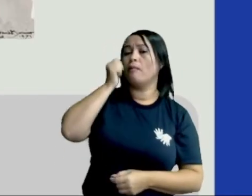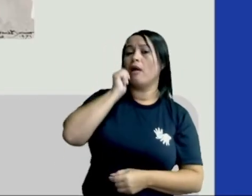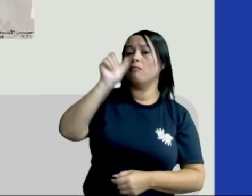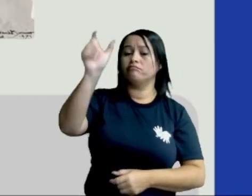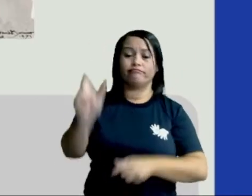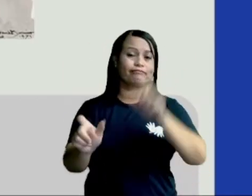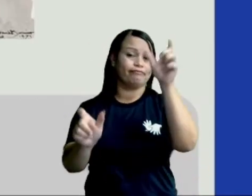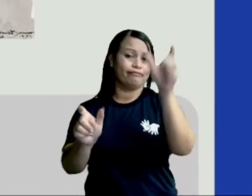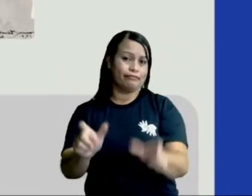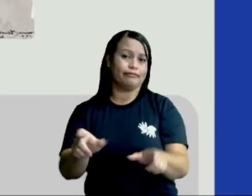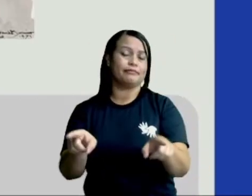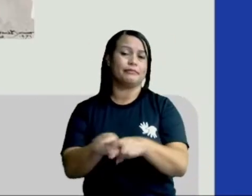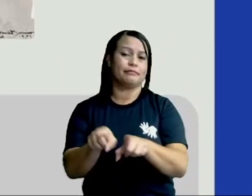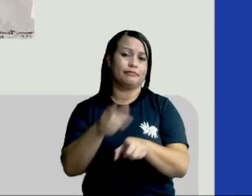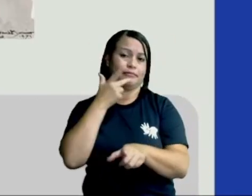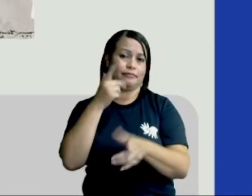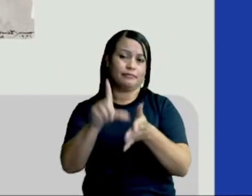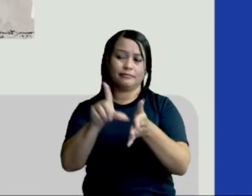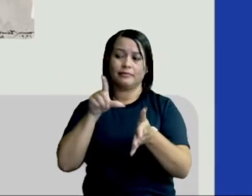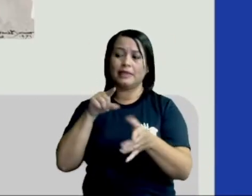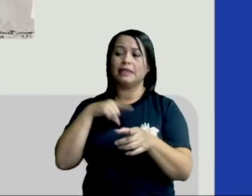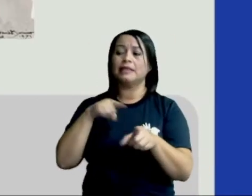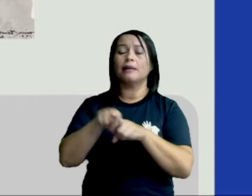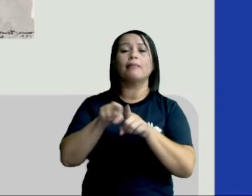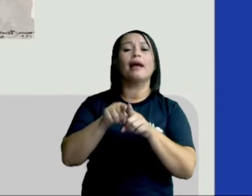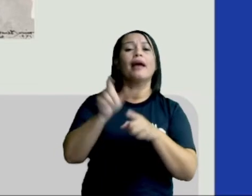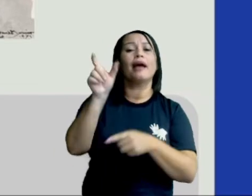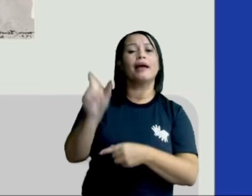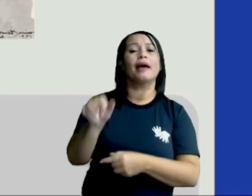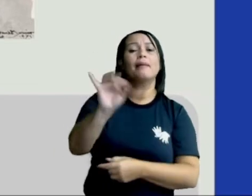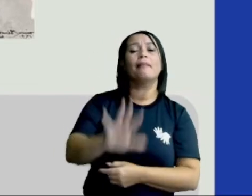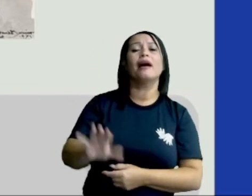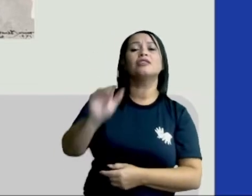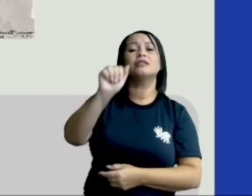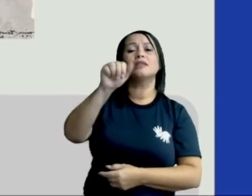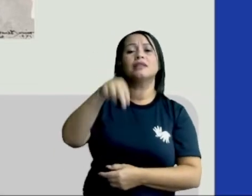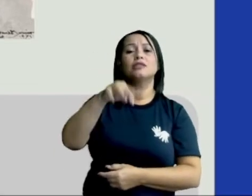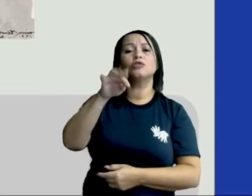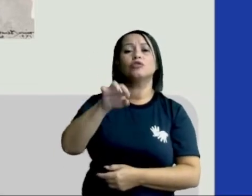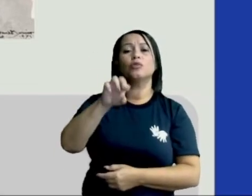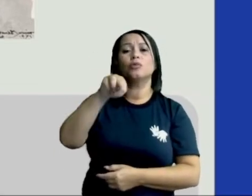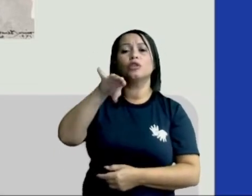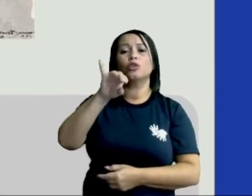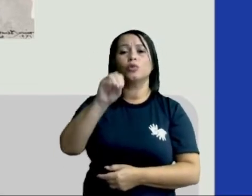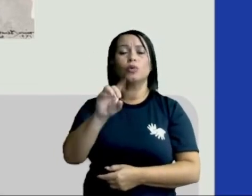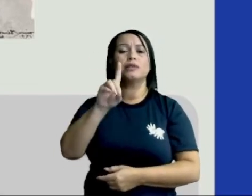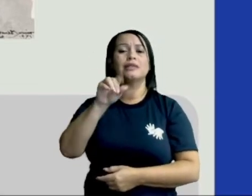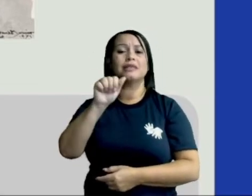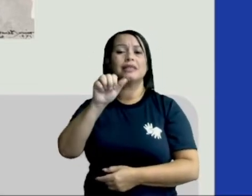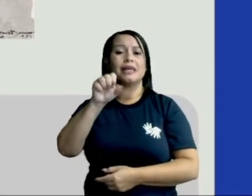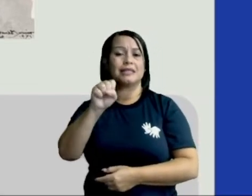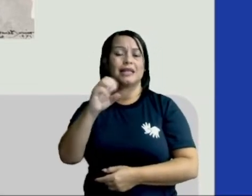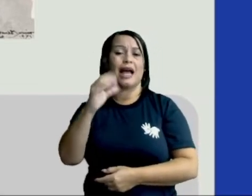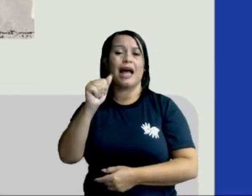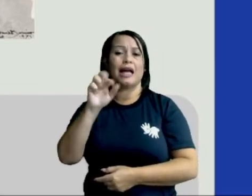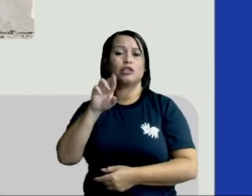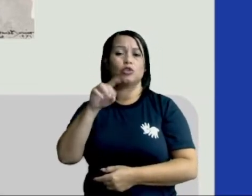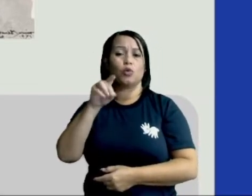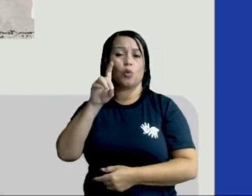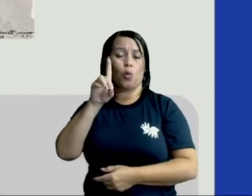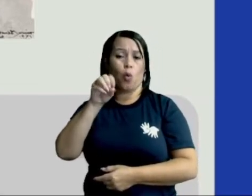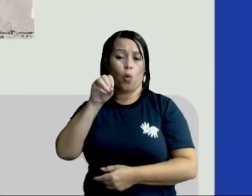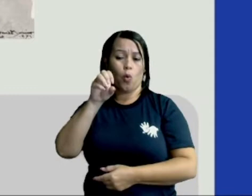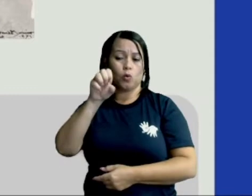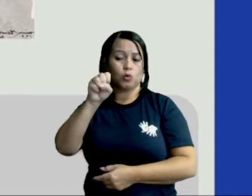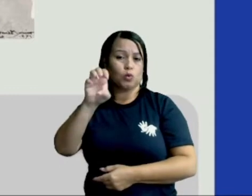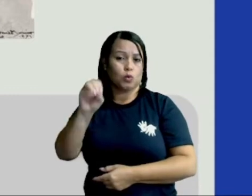Malha. Eu coloquei aqui até a imagem de Antônio Dias Cardoso, pessoal, que foi um dos